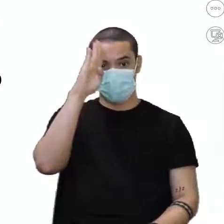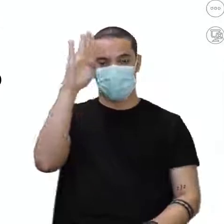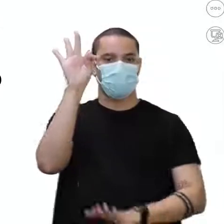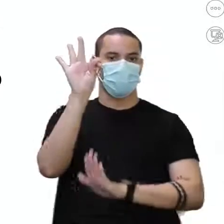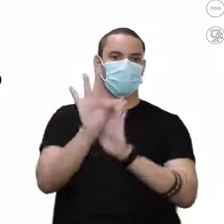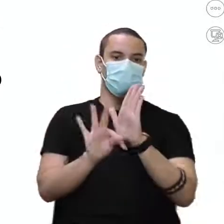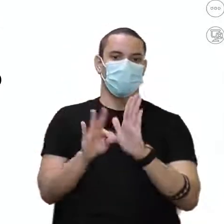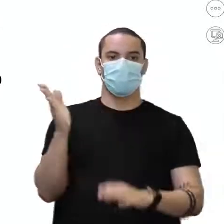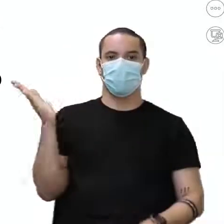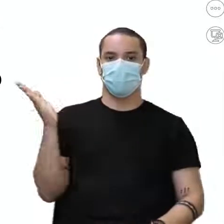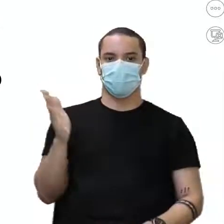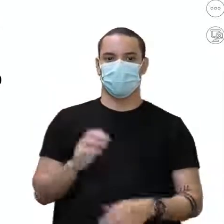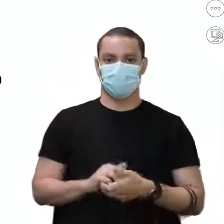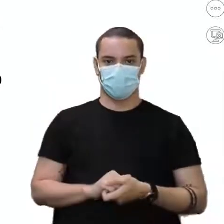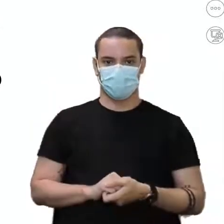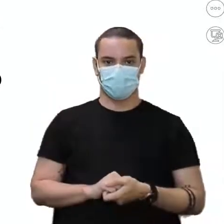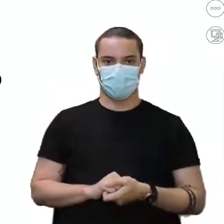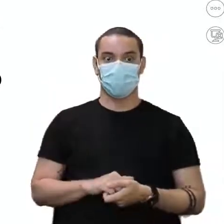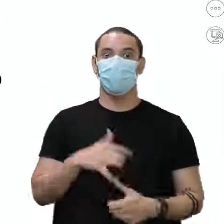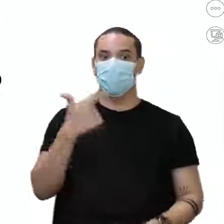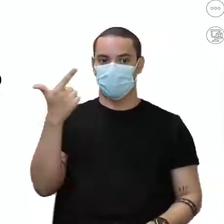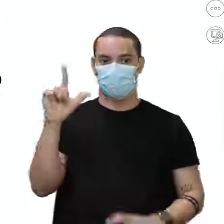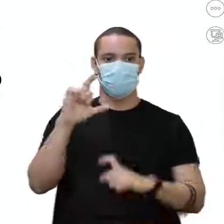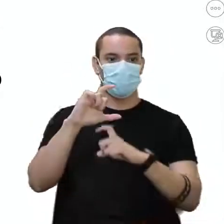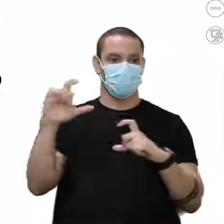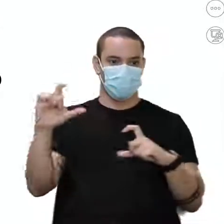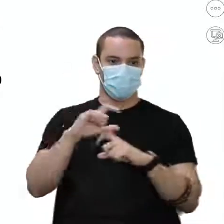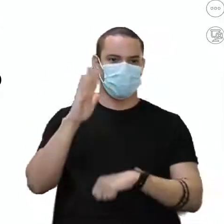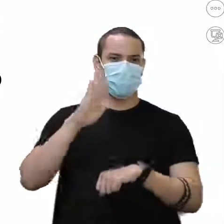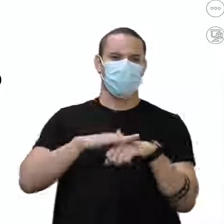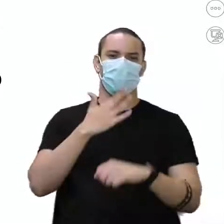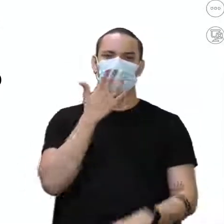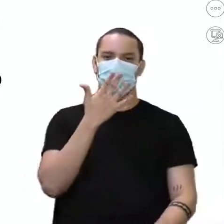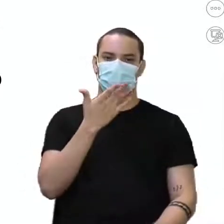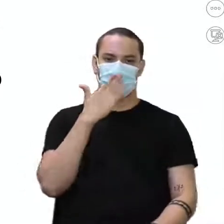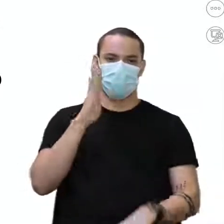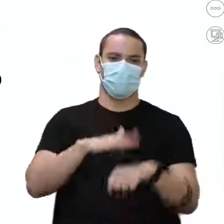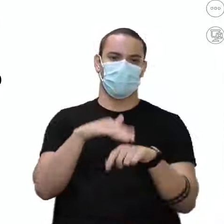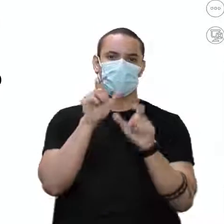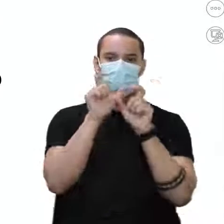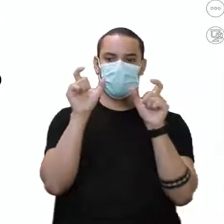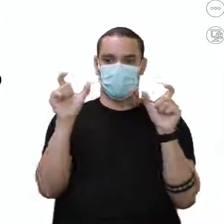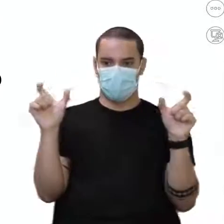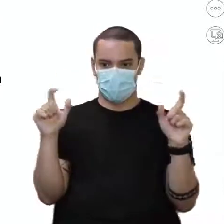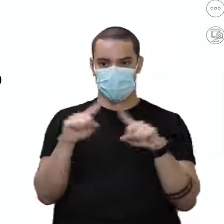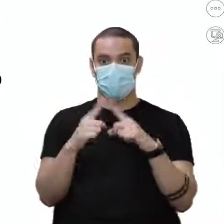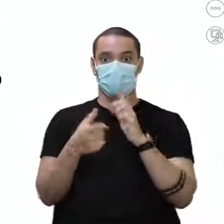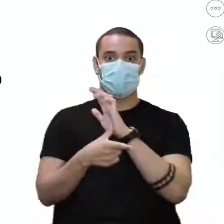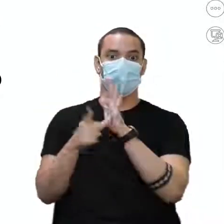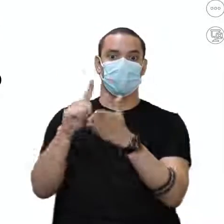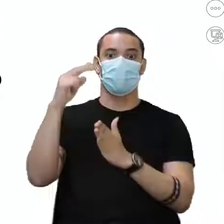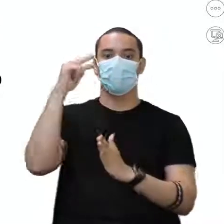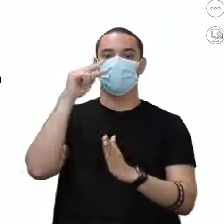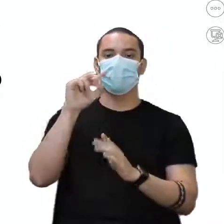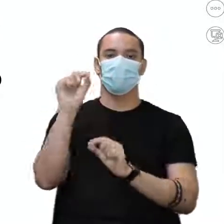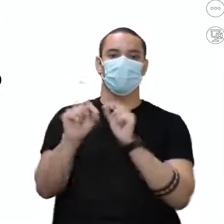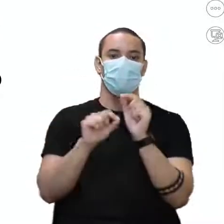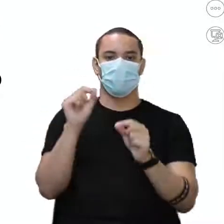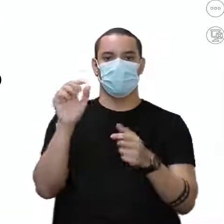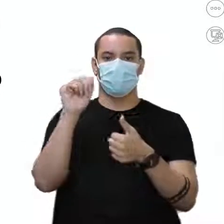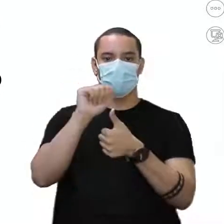só. Temos outra tirinha, que legal, uma tirinha bem mais colorida, com mais palavras. Mas antes vamos ver aqui